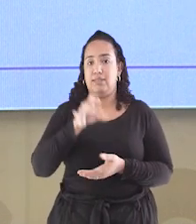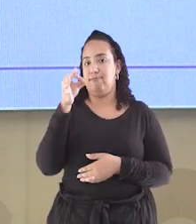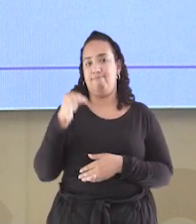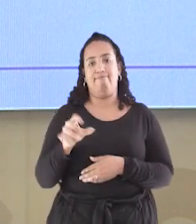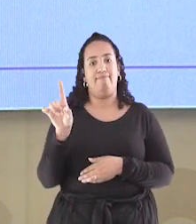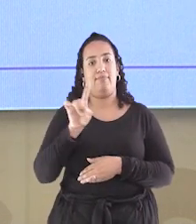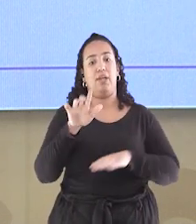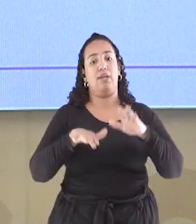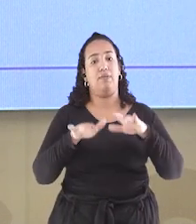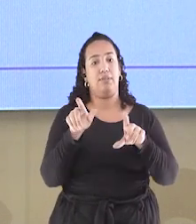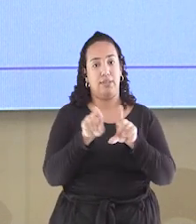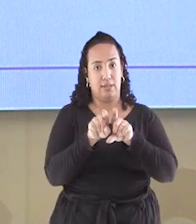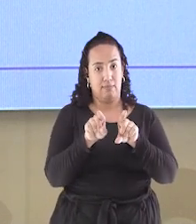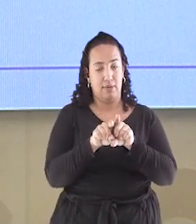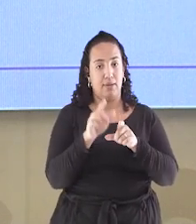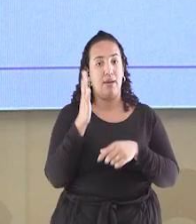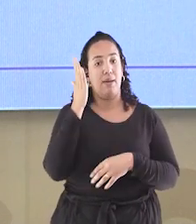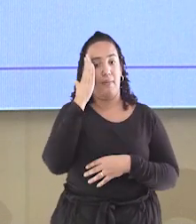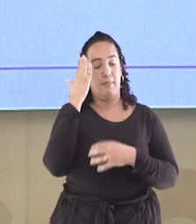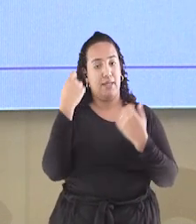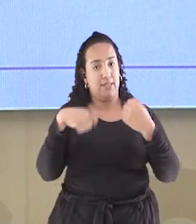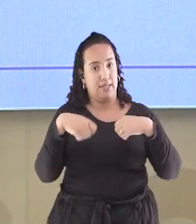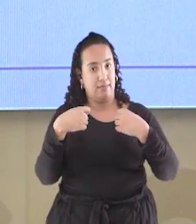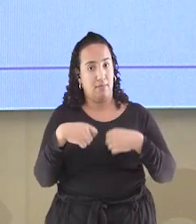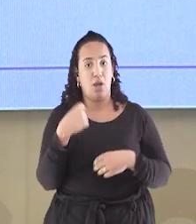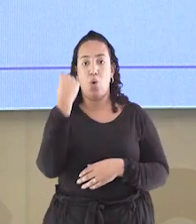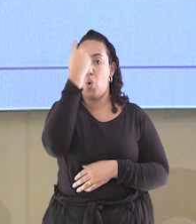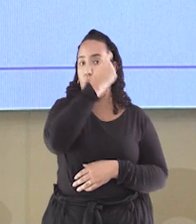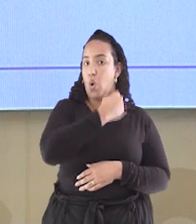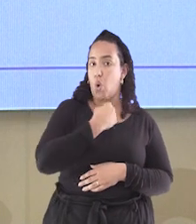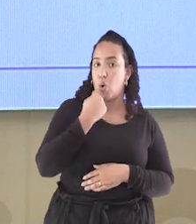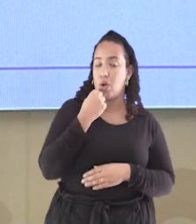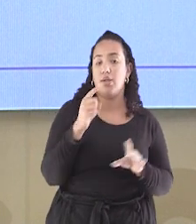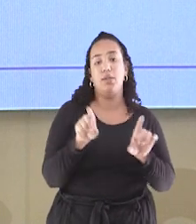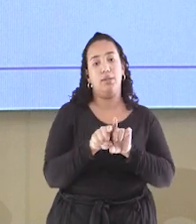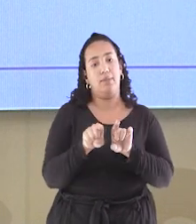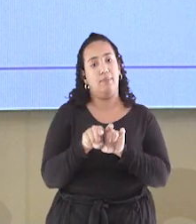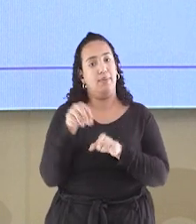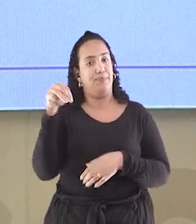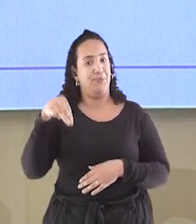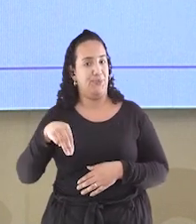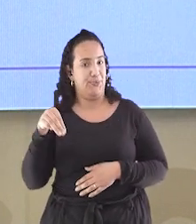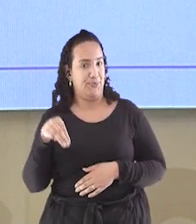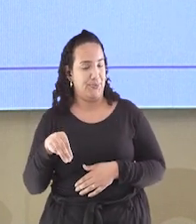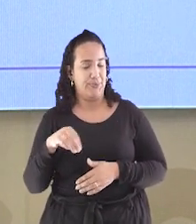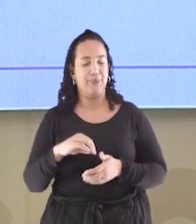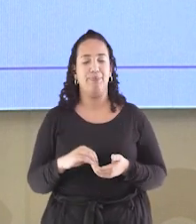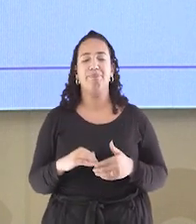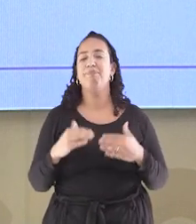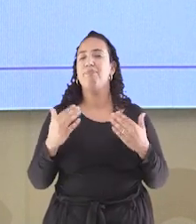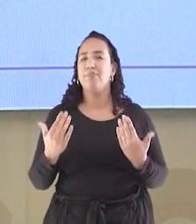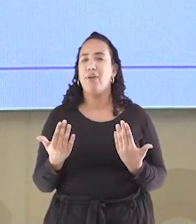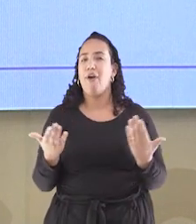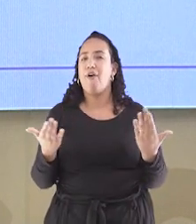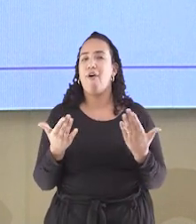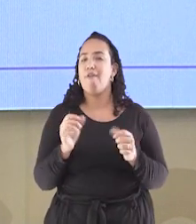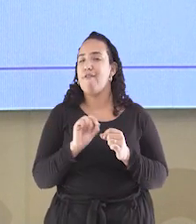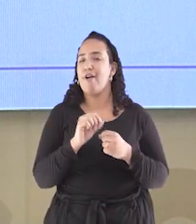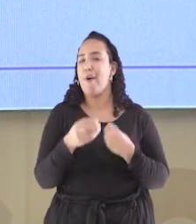precisamos observar, além da hora, observar também os minutos. E nessa situação, o que